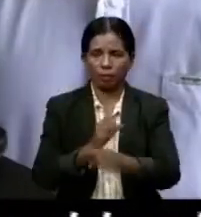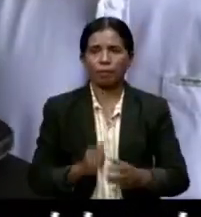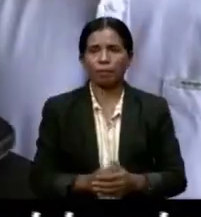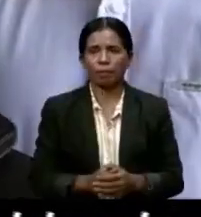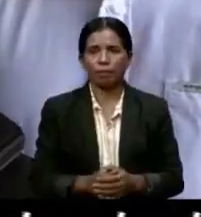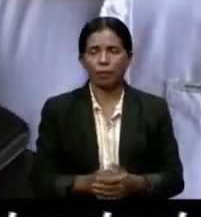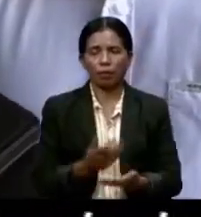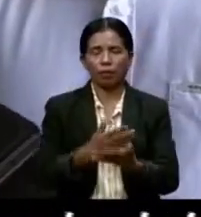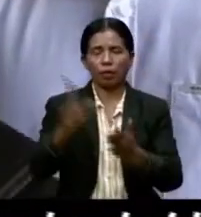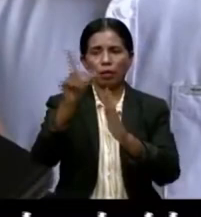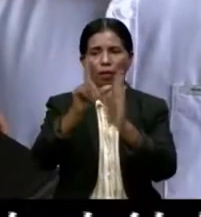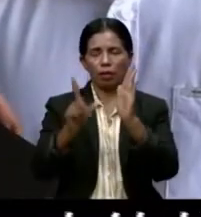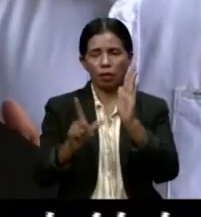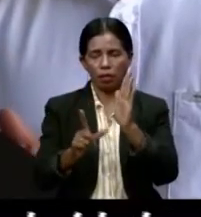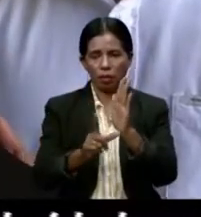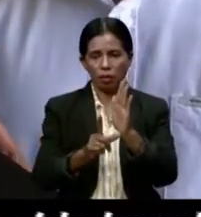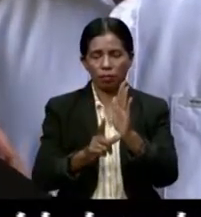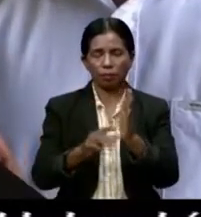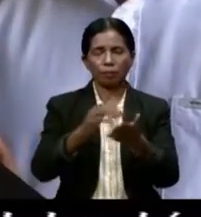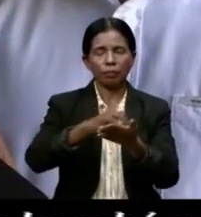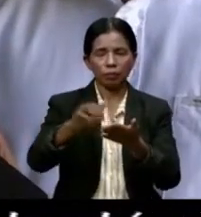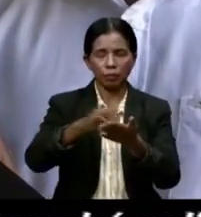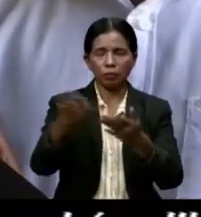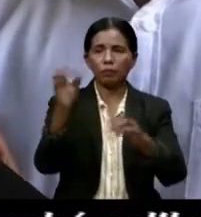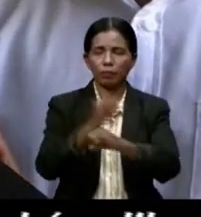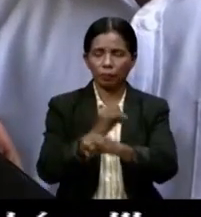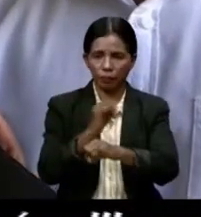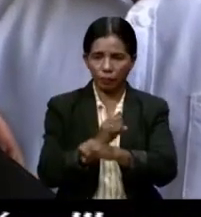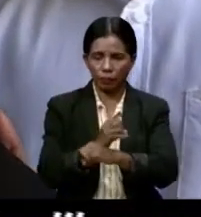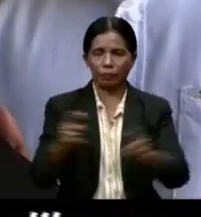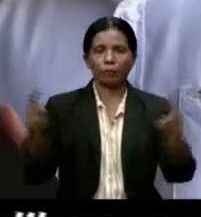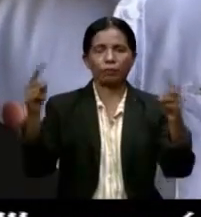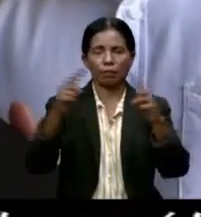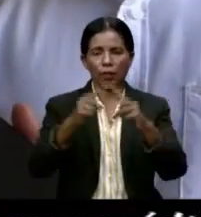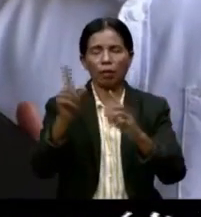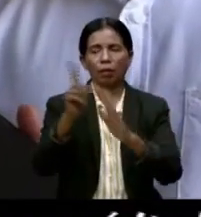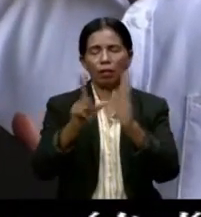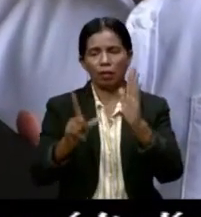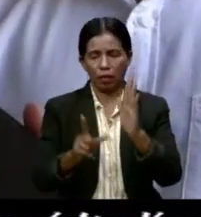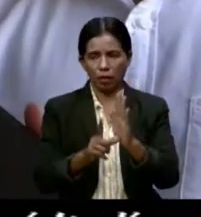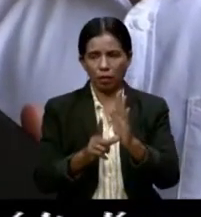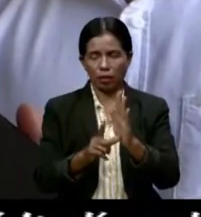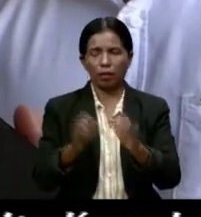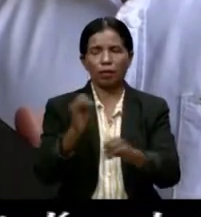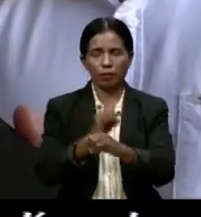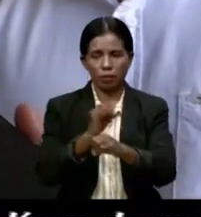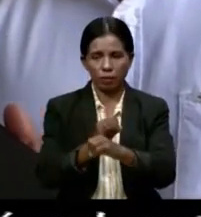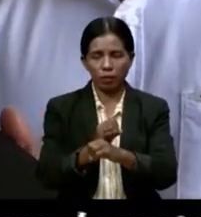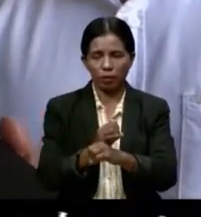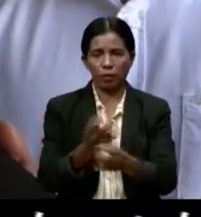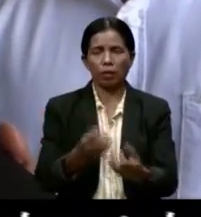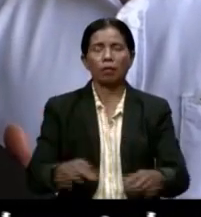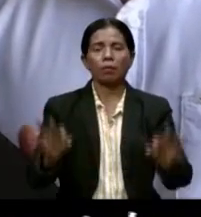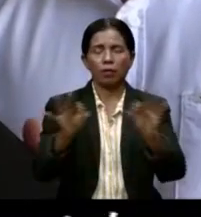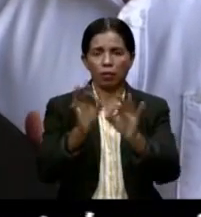lei ba licenciamento industrial ba lei base industria ne importante